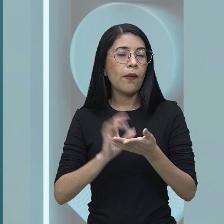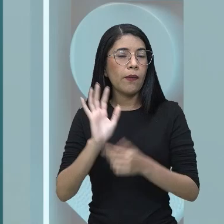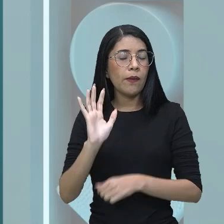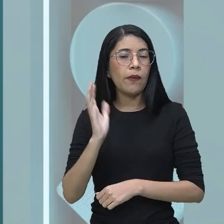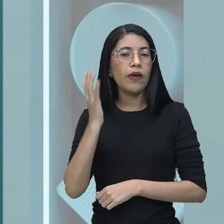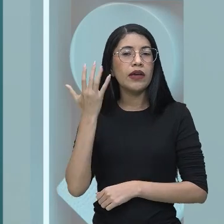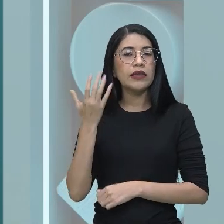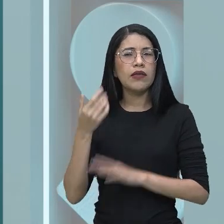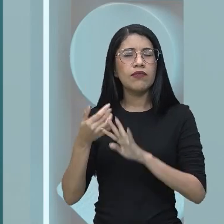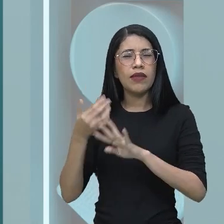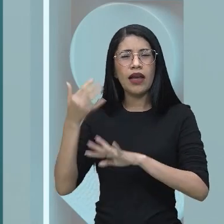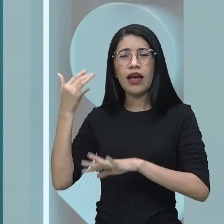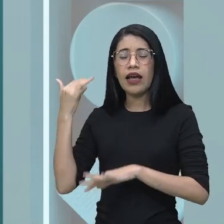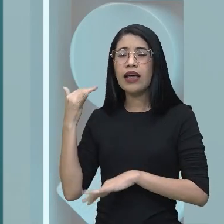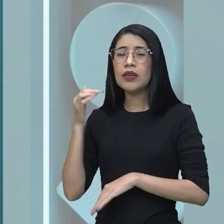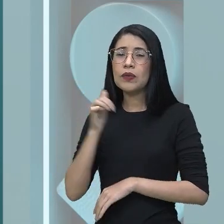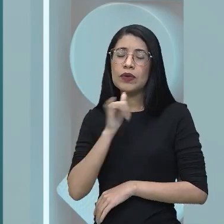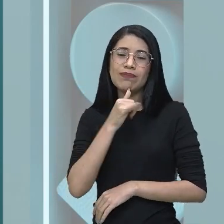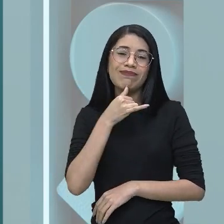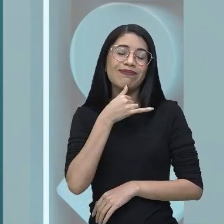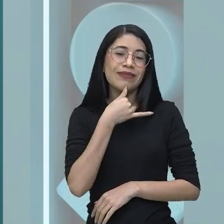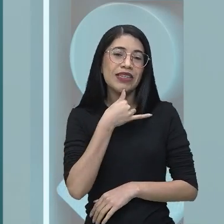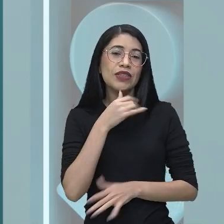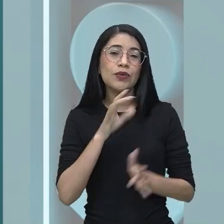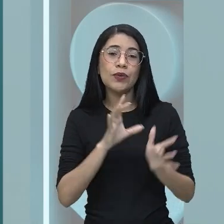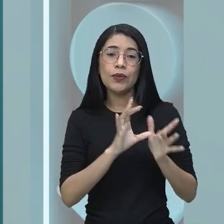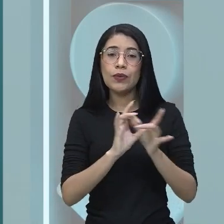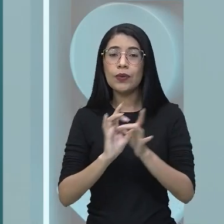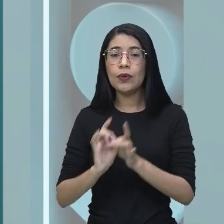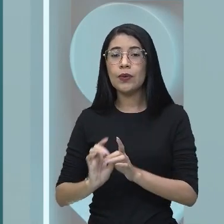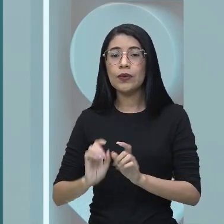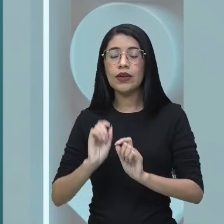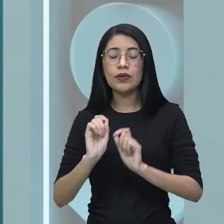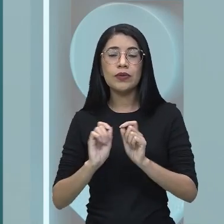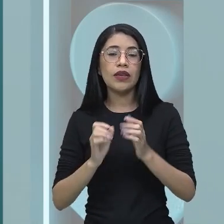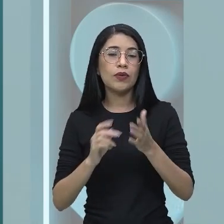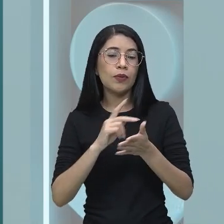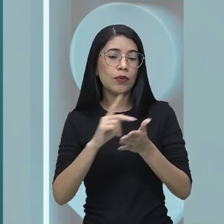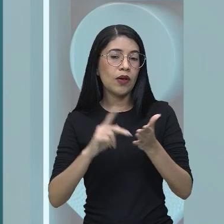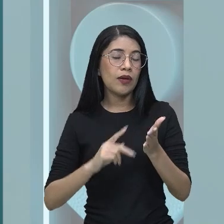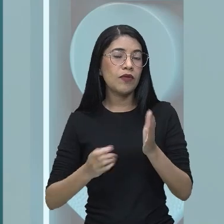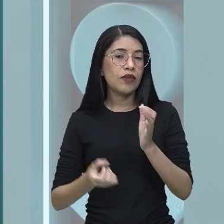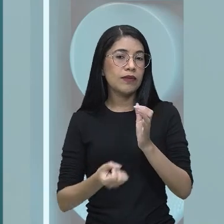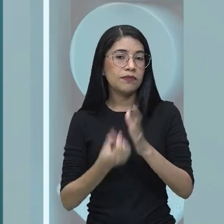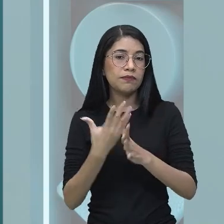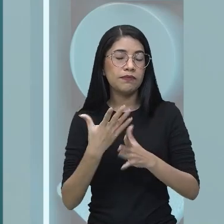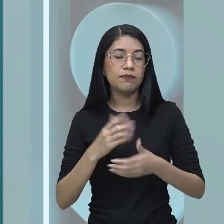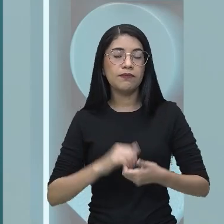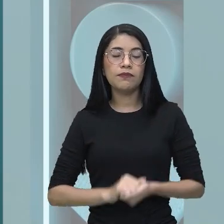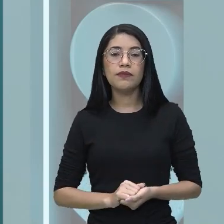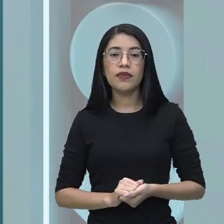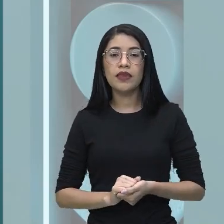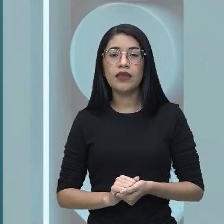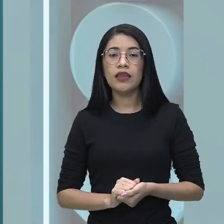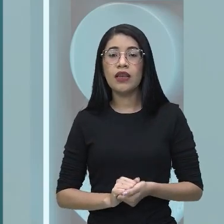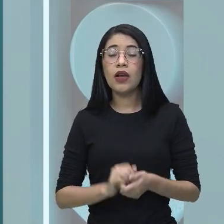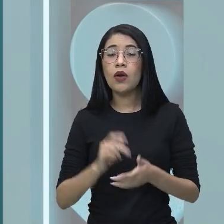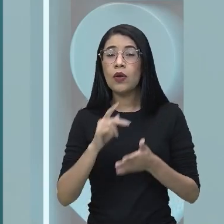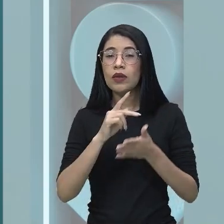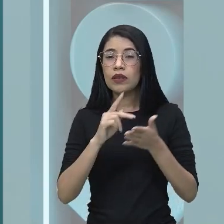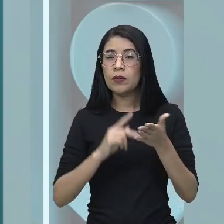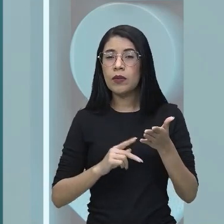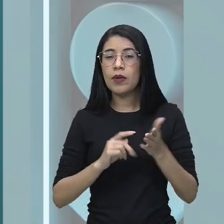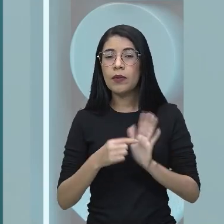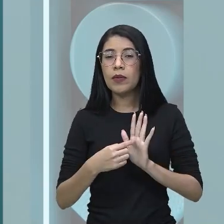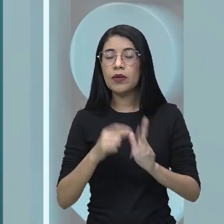realidade muito triste que aconteceu nesse contexto de produção aí da poética de Vinícius de Moraes ele está falando aí exatamente do